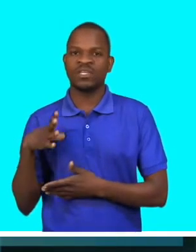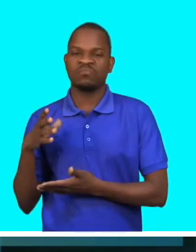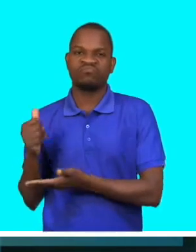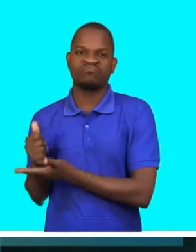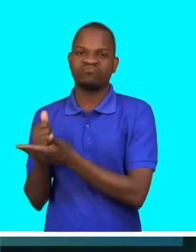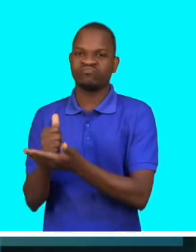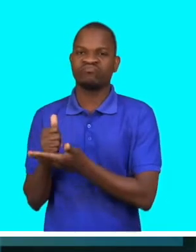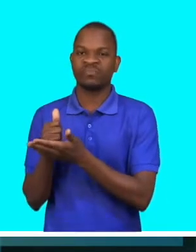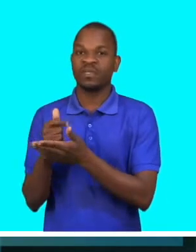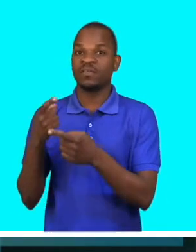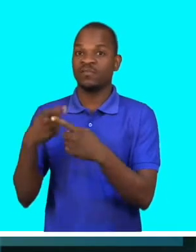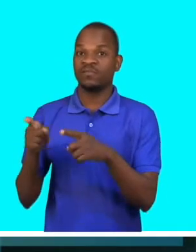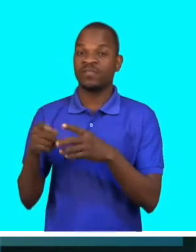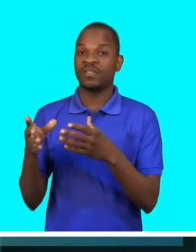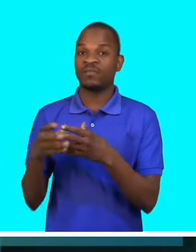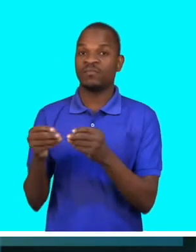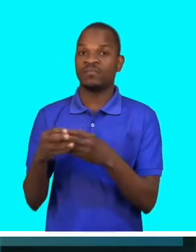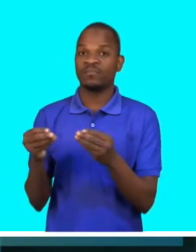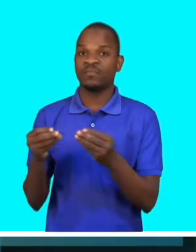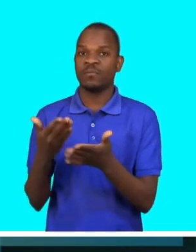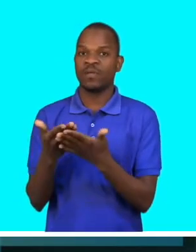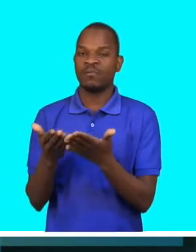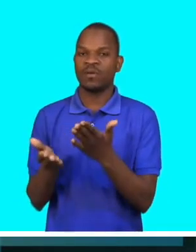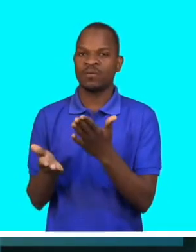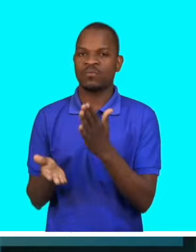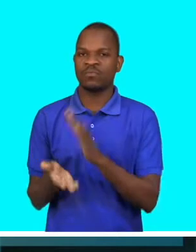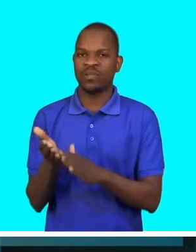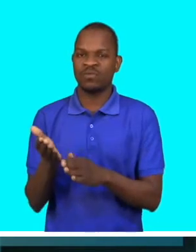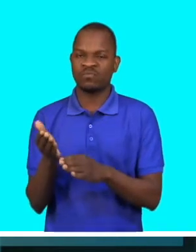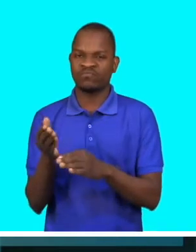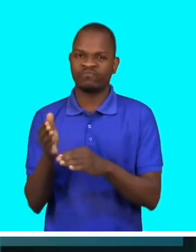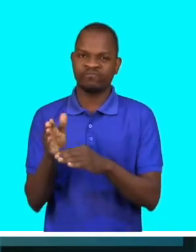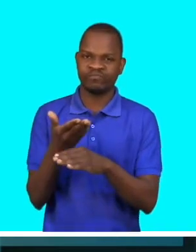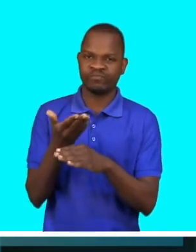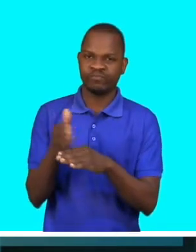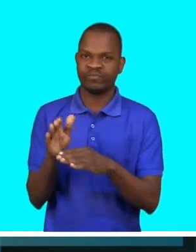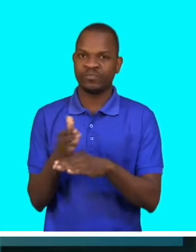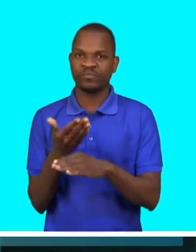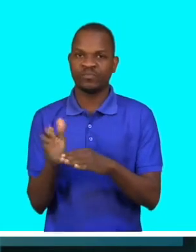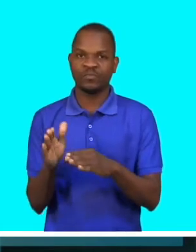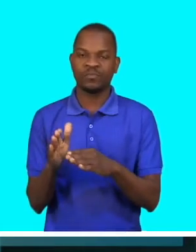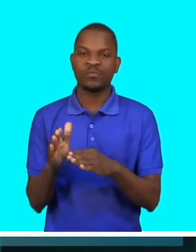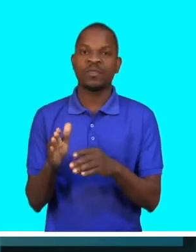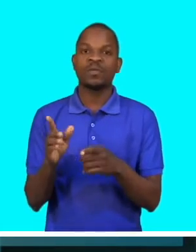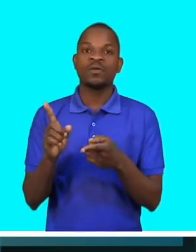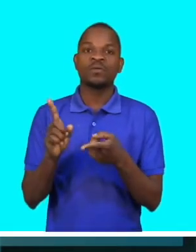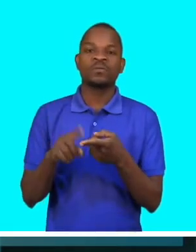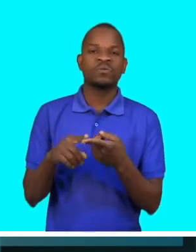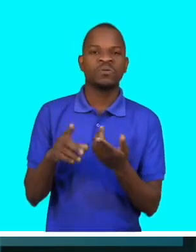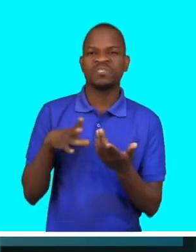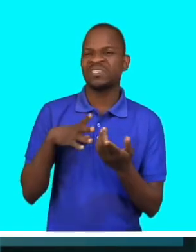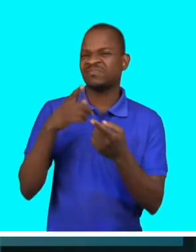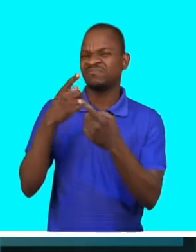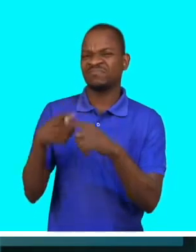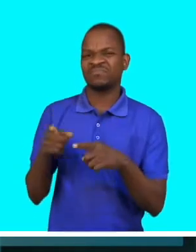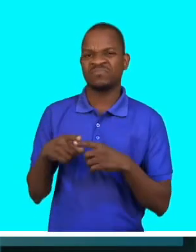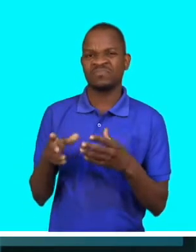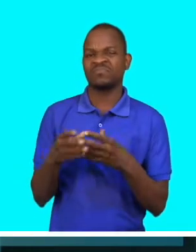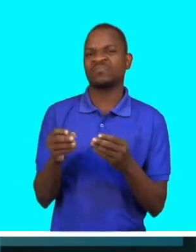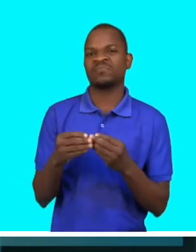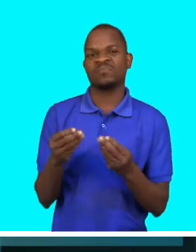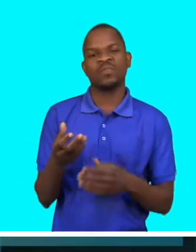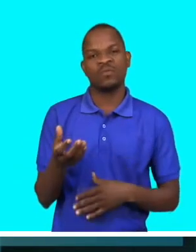com o consumo de vários instrumentos para espalhar o lápis, filmar o lápis. Tem a possibilidade de usar o esfuminho, tem a possibilidade